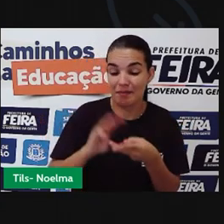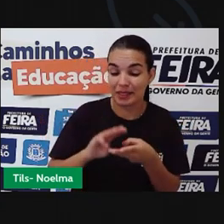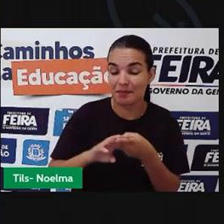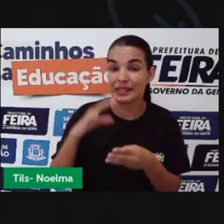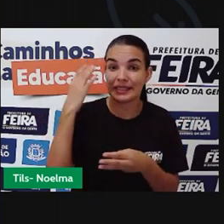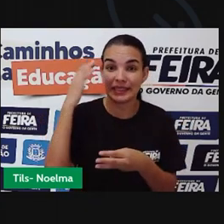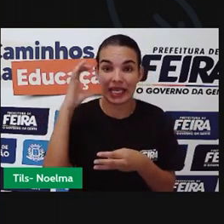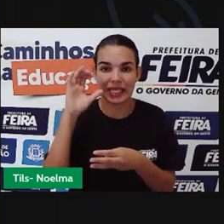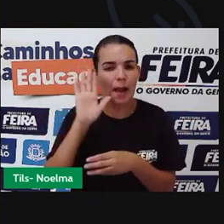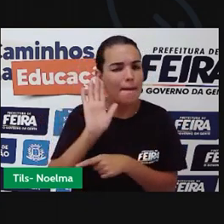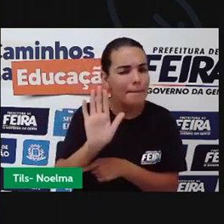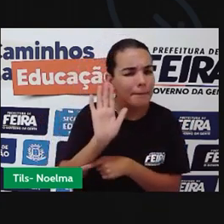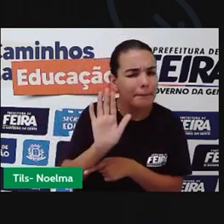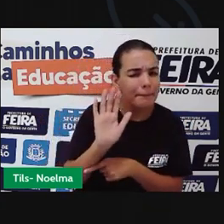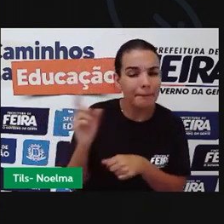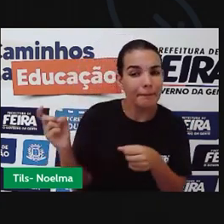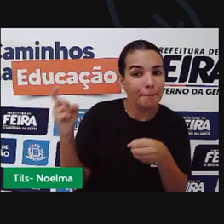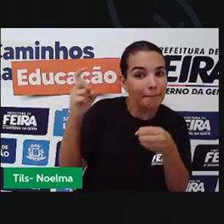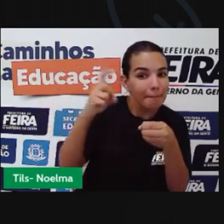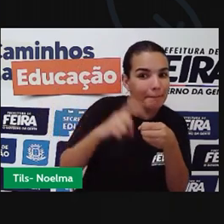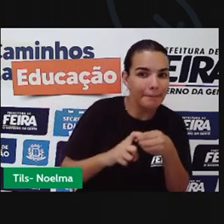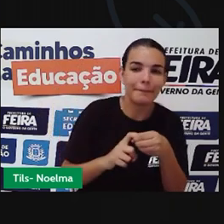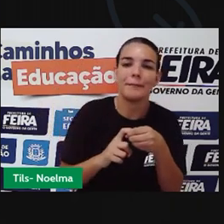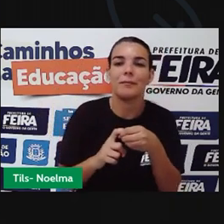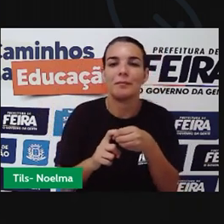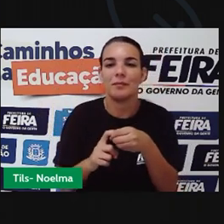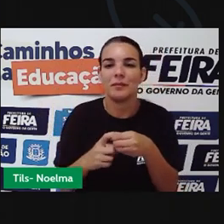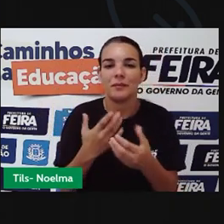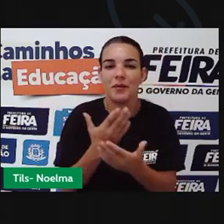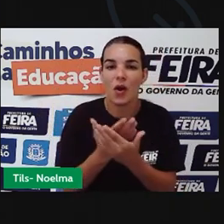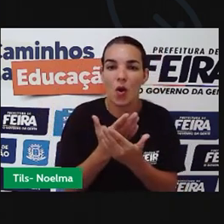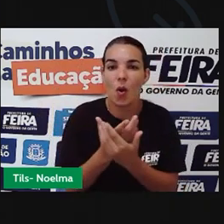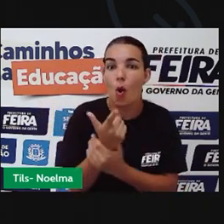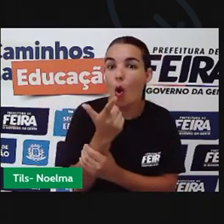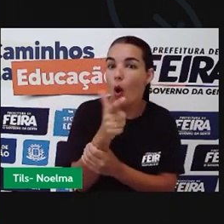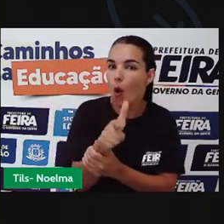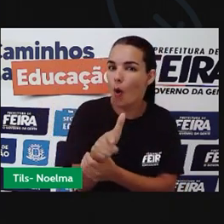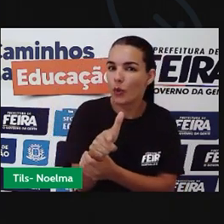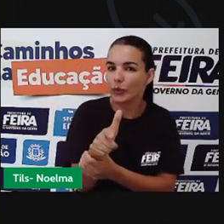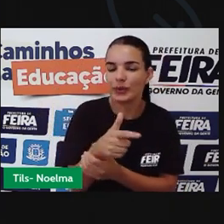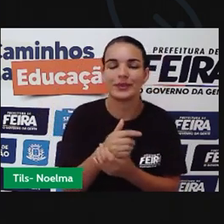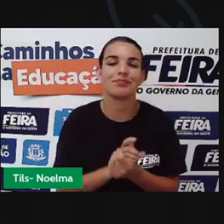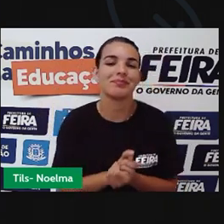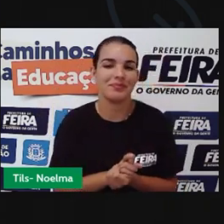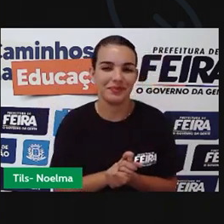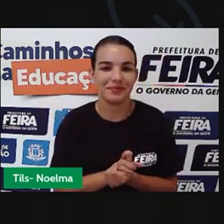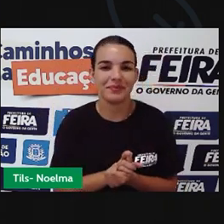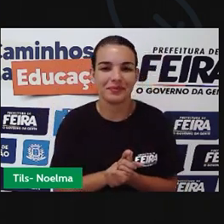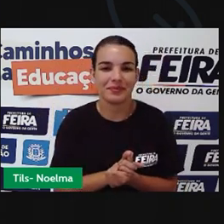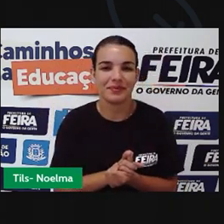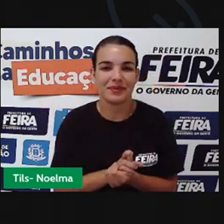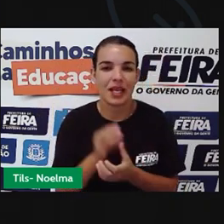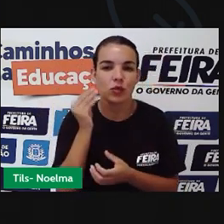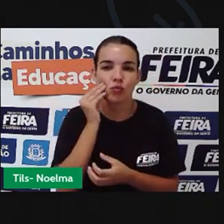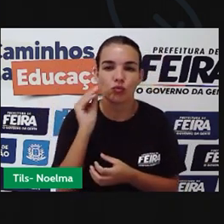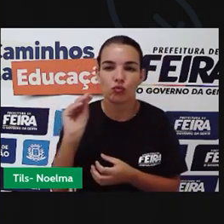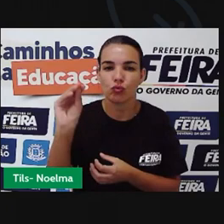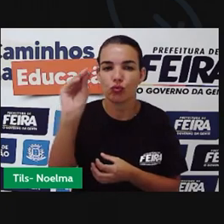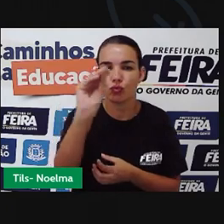Matemática Ciências da Natureza mas daqui a pouquinho mais uma aula para você